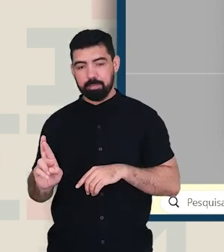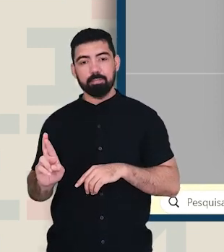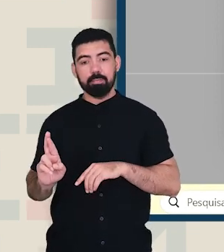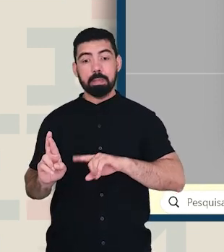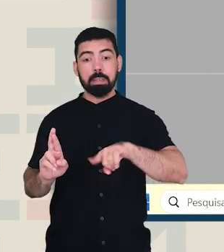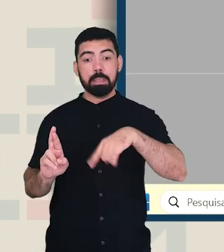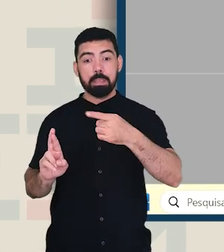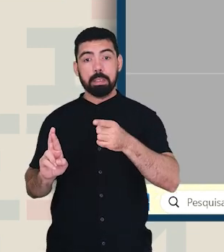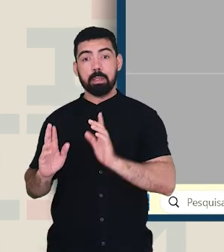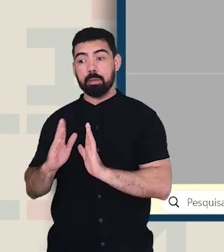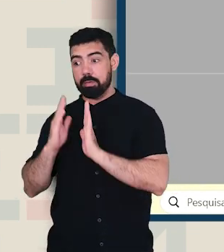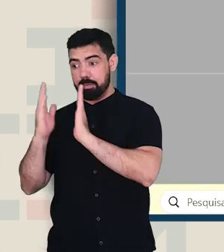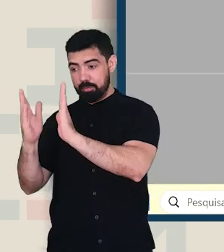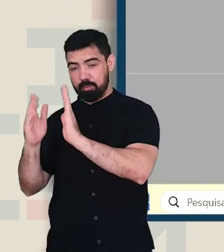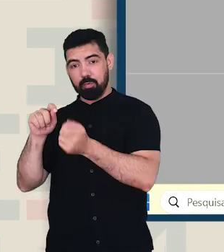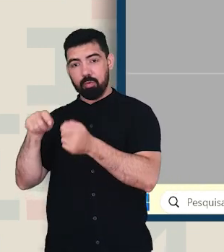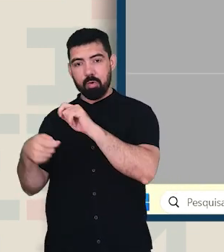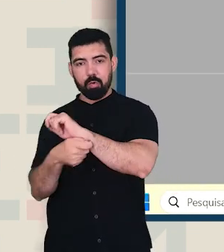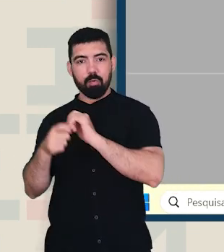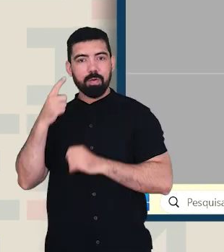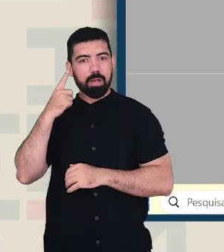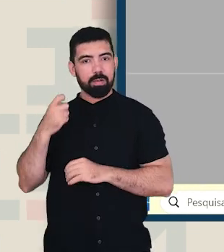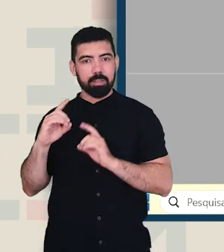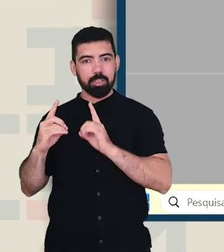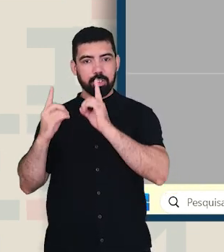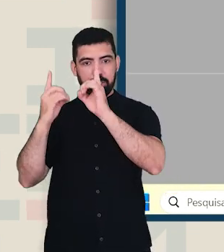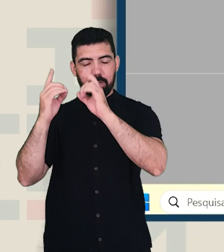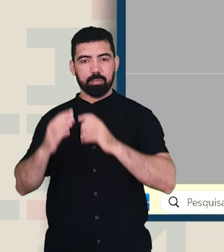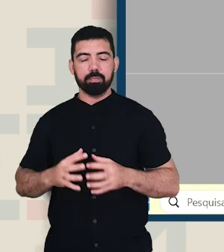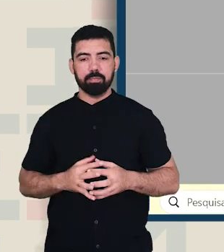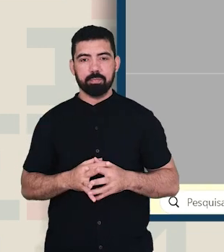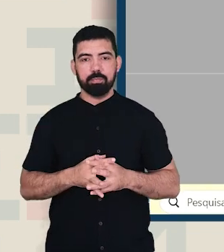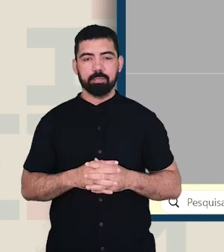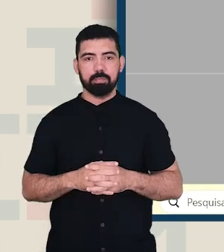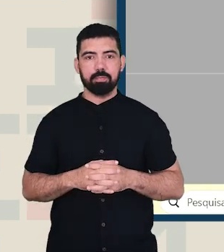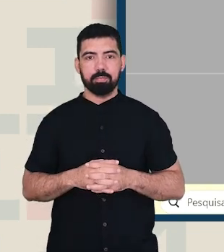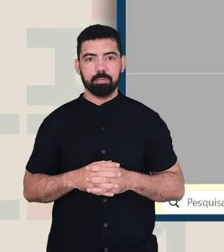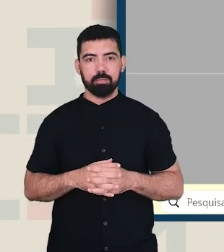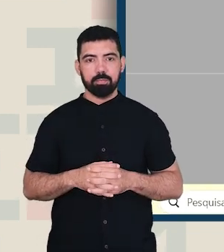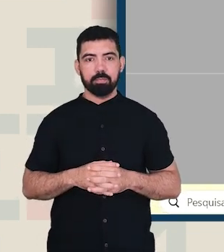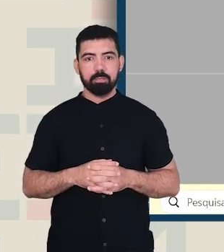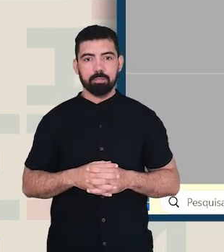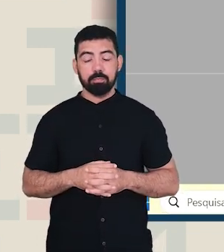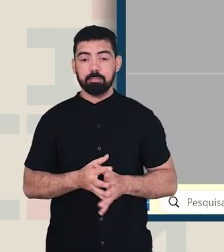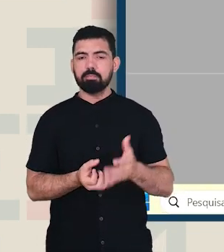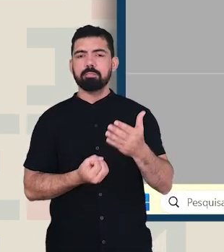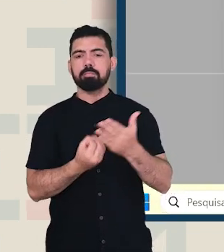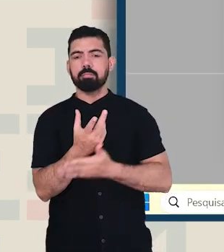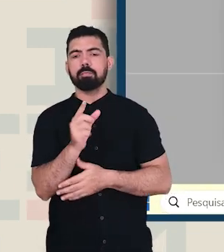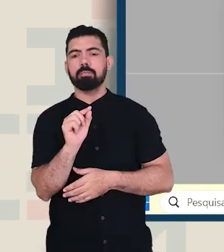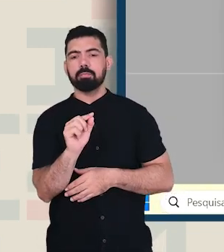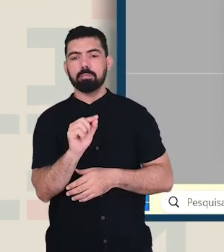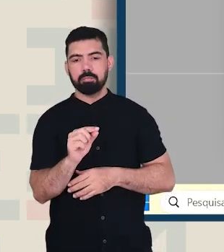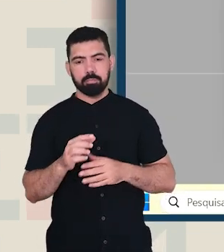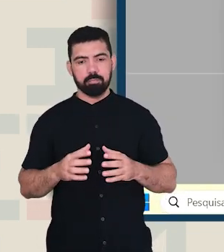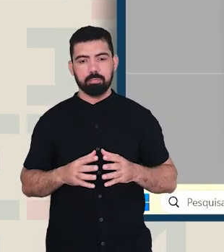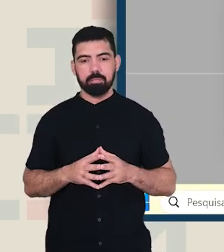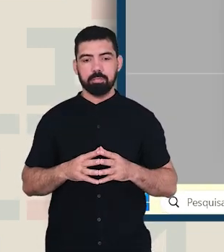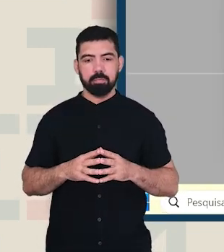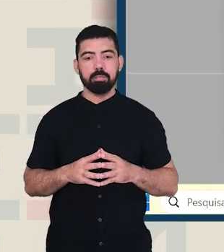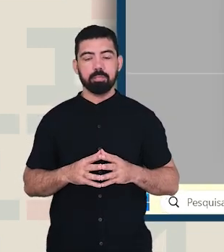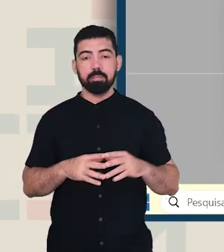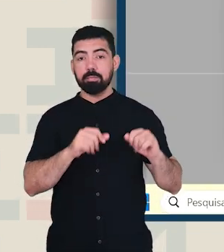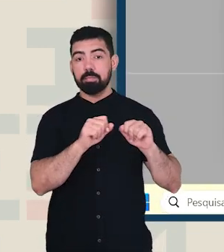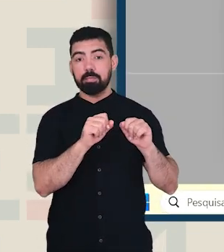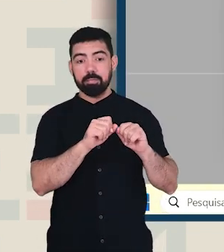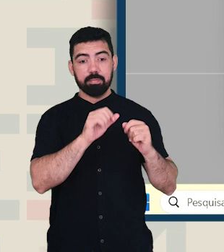depois vai dar nesse conversor de áudio digital. E agora o que vai acontecer aqui é